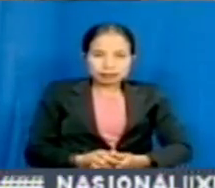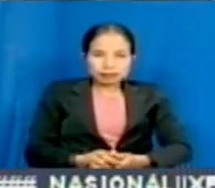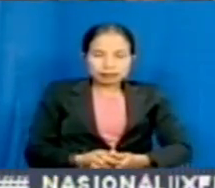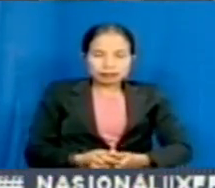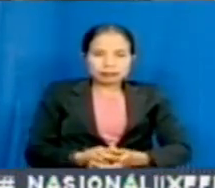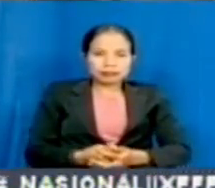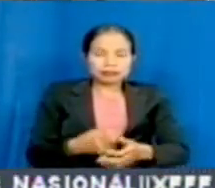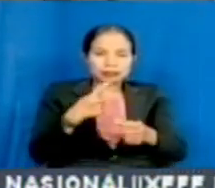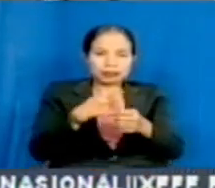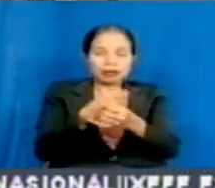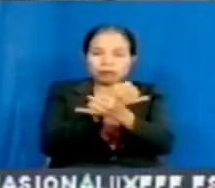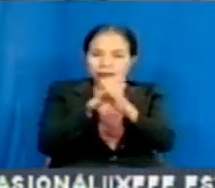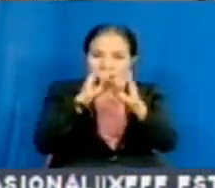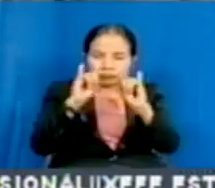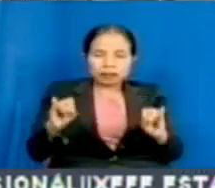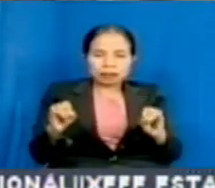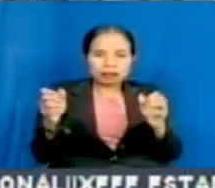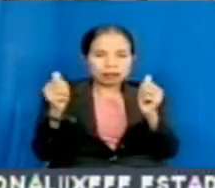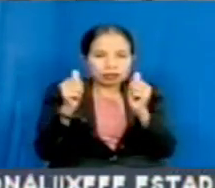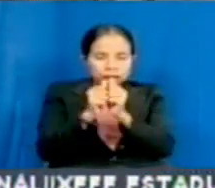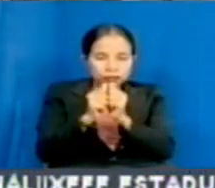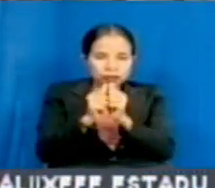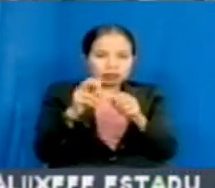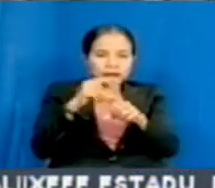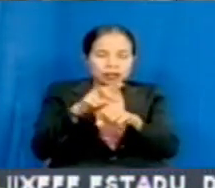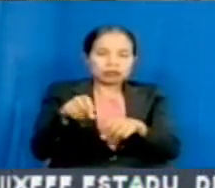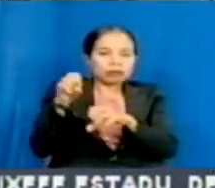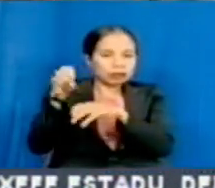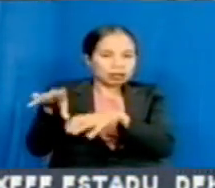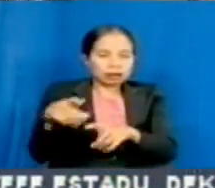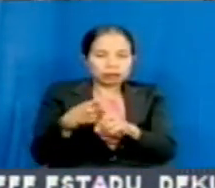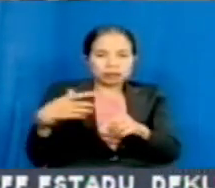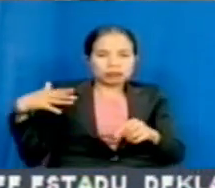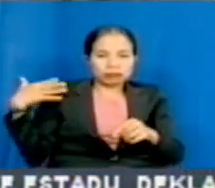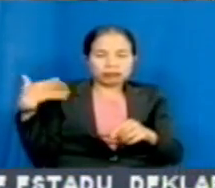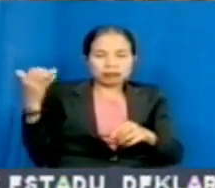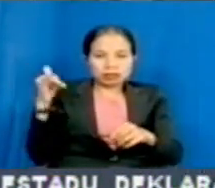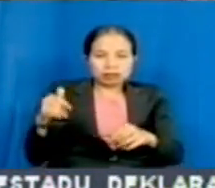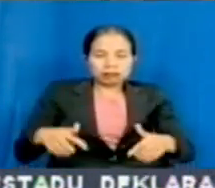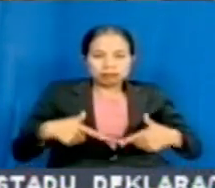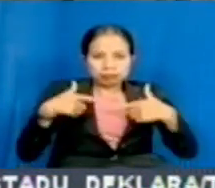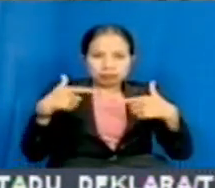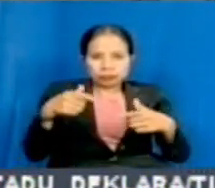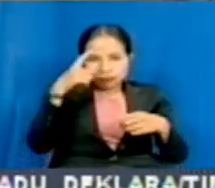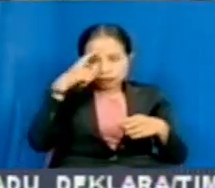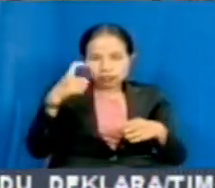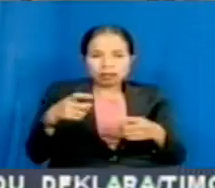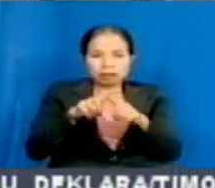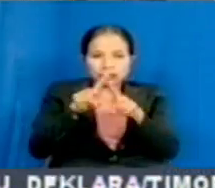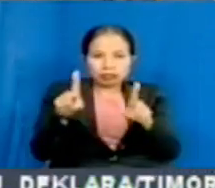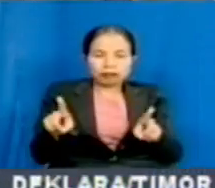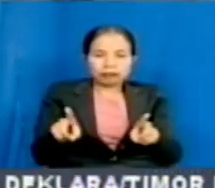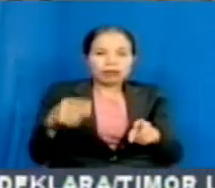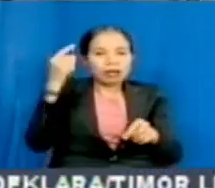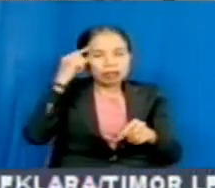E a período o com Angne, Unidade Nacional lá com Letona, cuja juventude sirene morre-se, tande